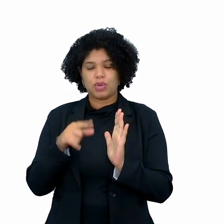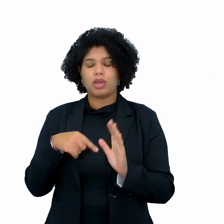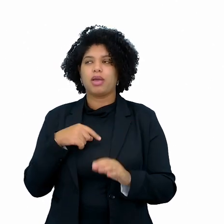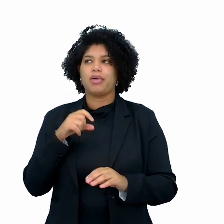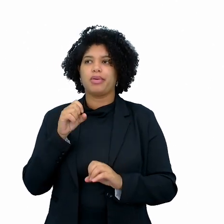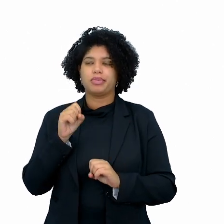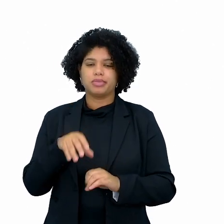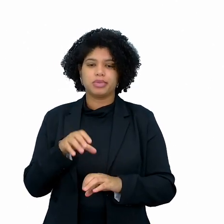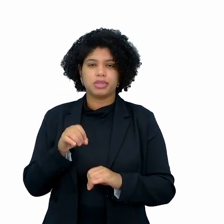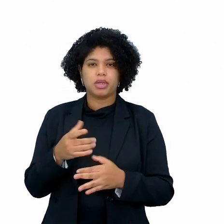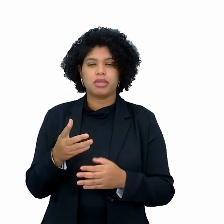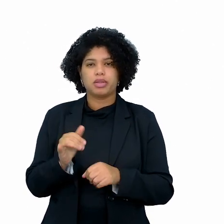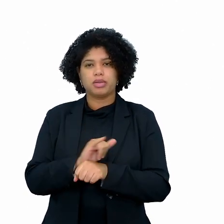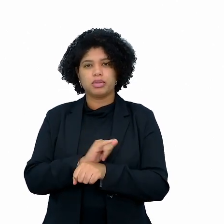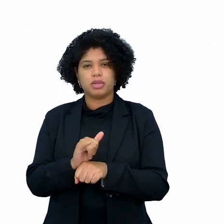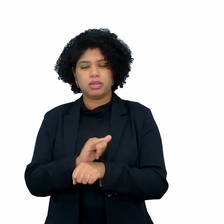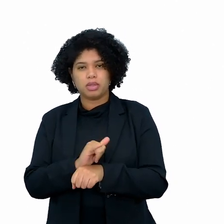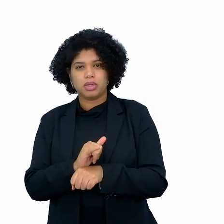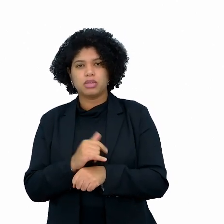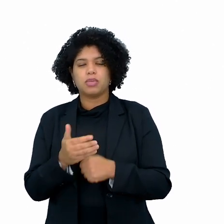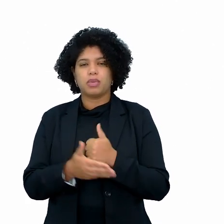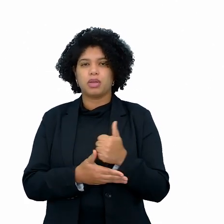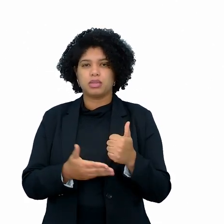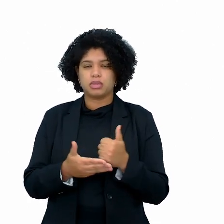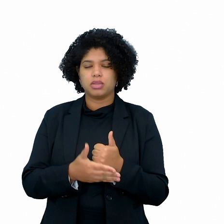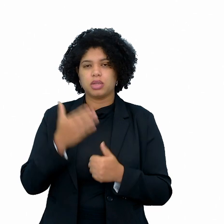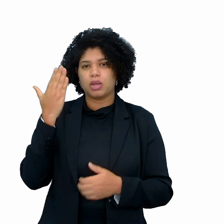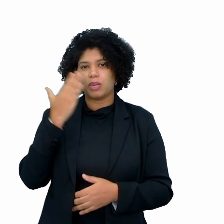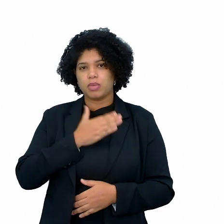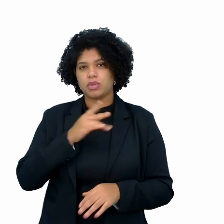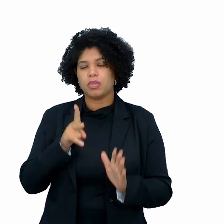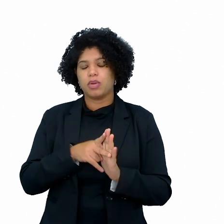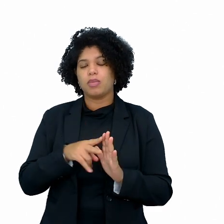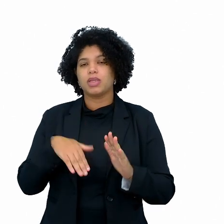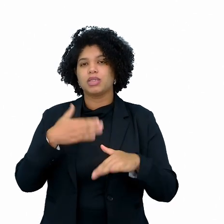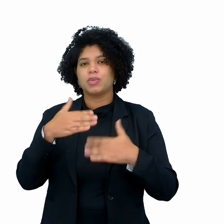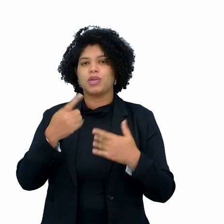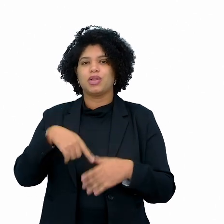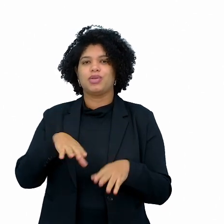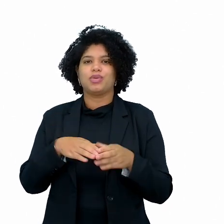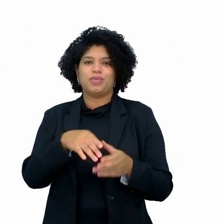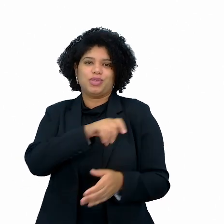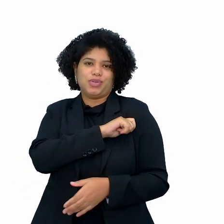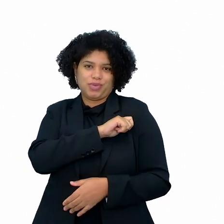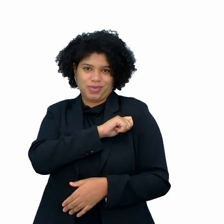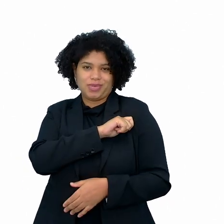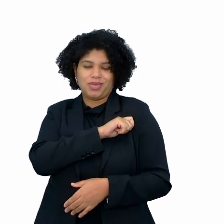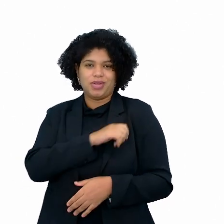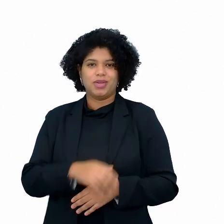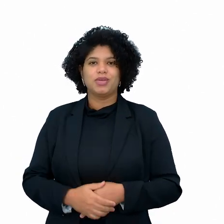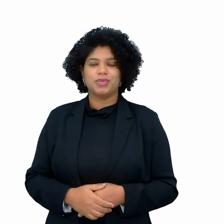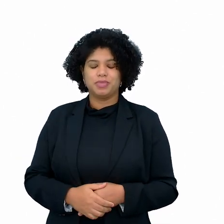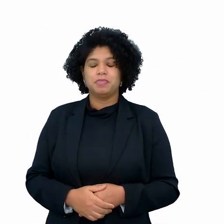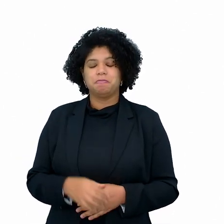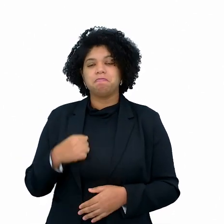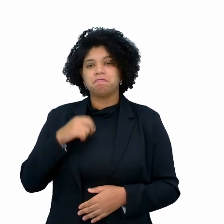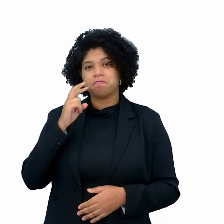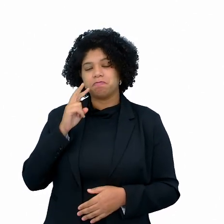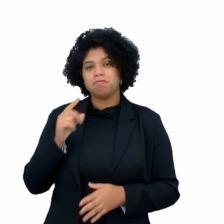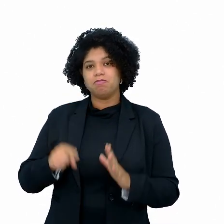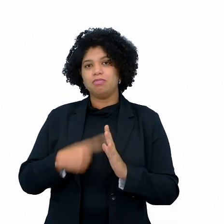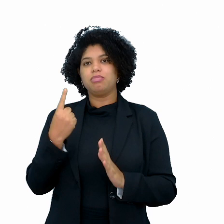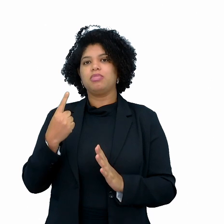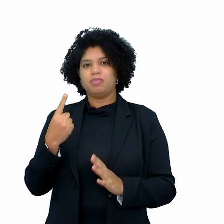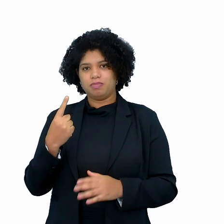que Funciona, Estratégias Baseadas em Evidência para Melhorar o Desempenho dos Alunos, como eu falei, eu olhei pela primeira